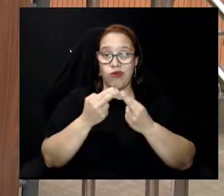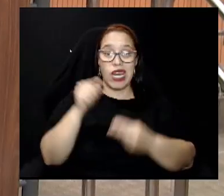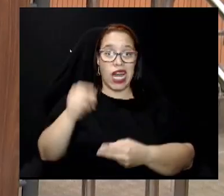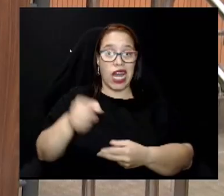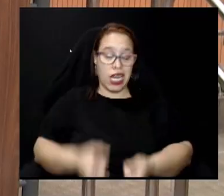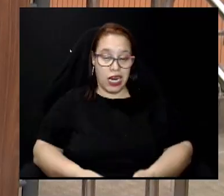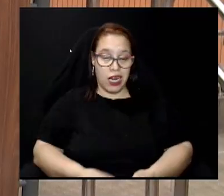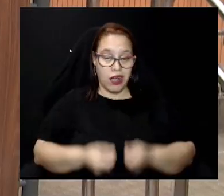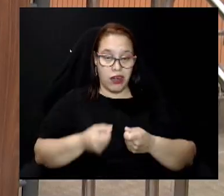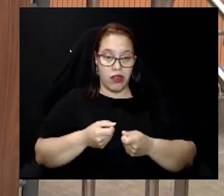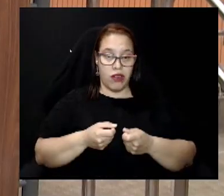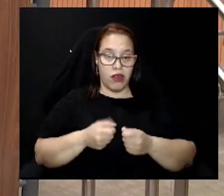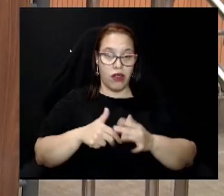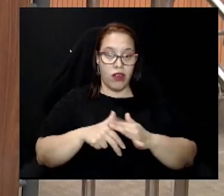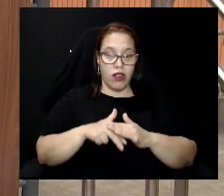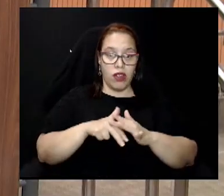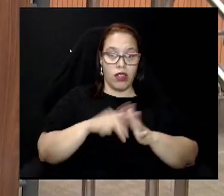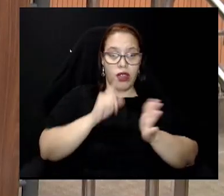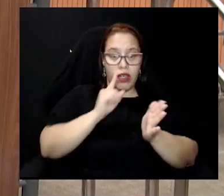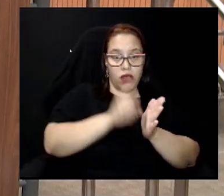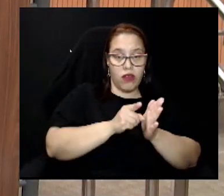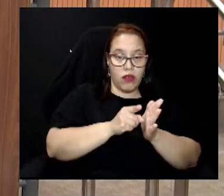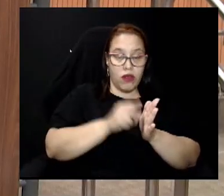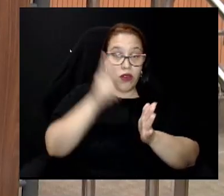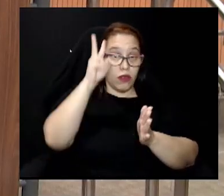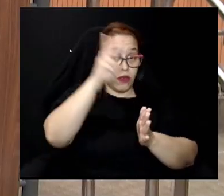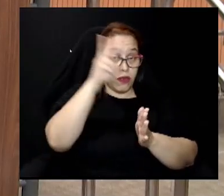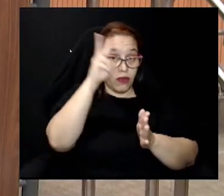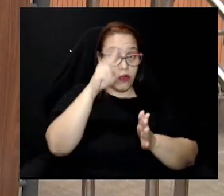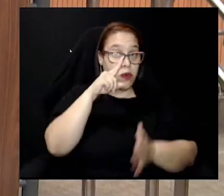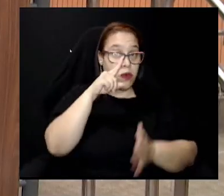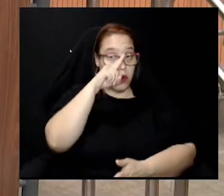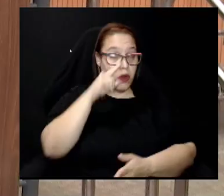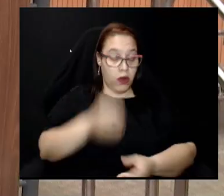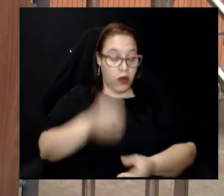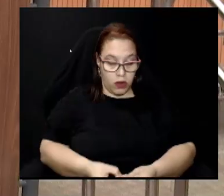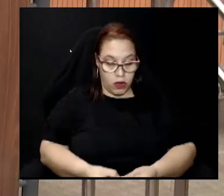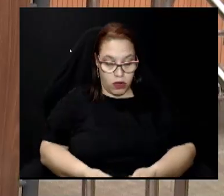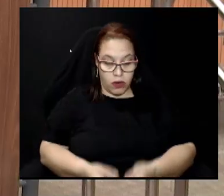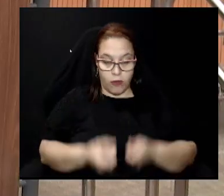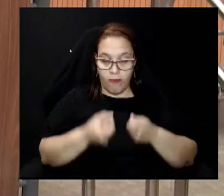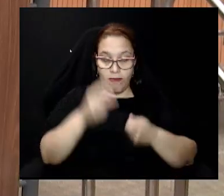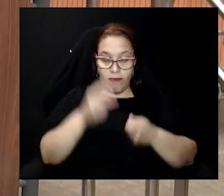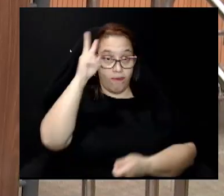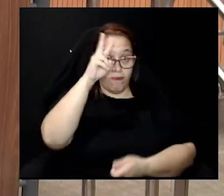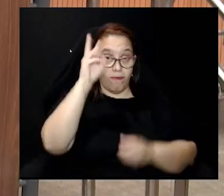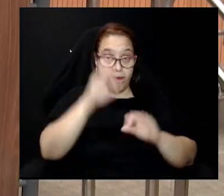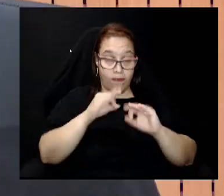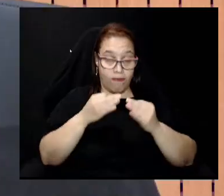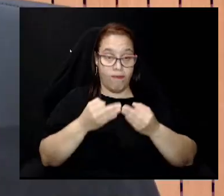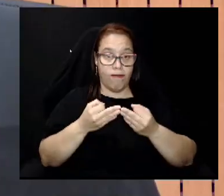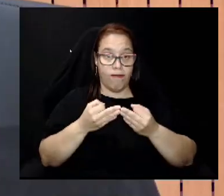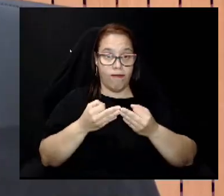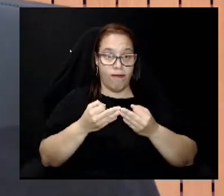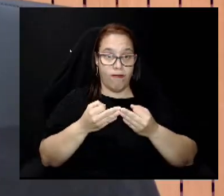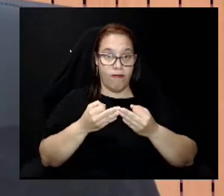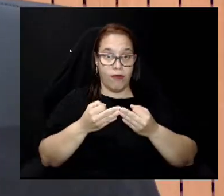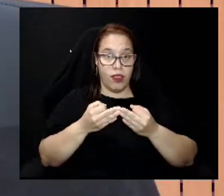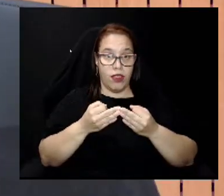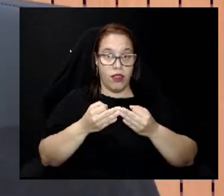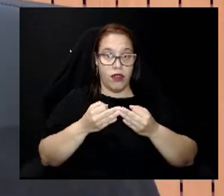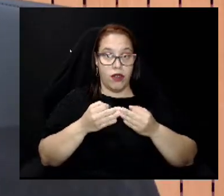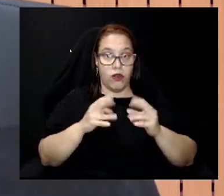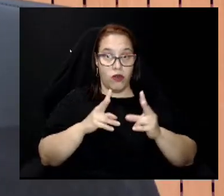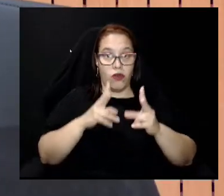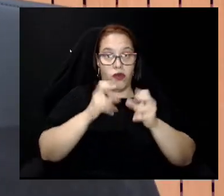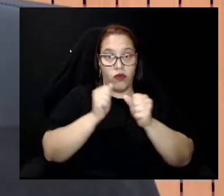com diagnóstico, né? Então, tem que lembrar que o risco de câncer de ovário é história familiar forte e positiva para câncer de